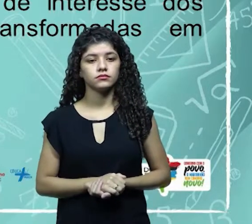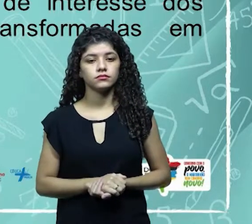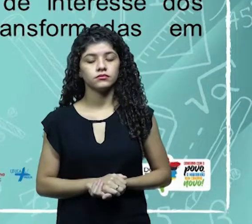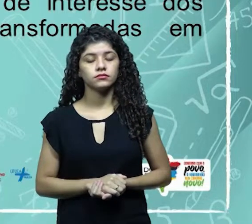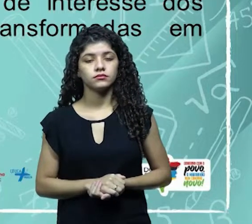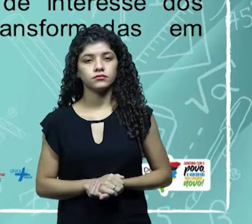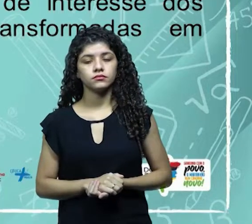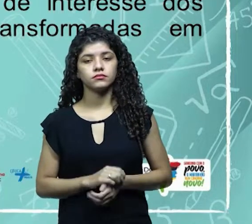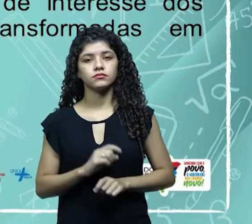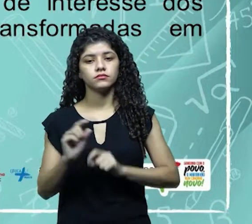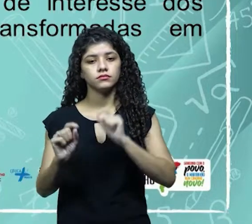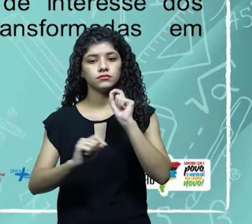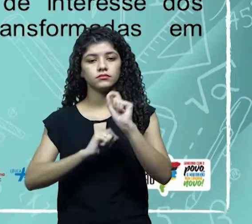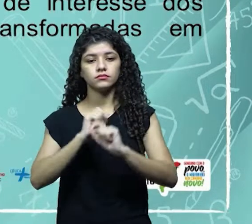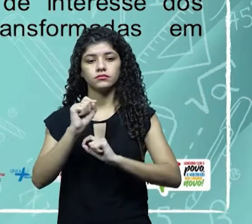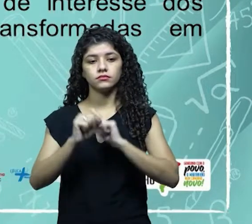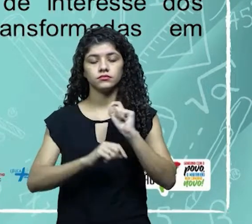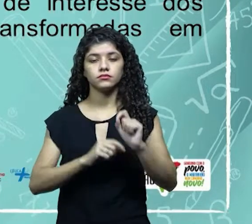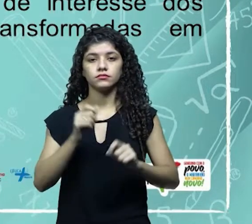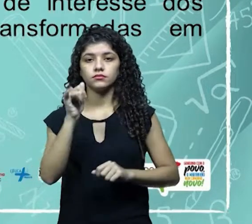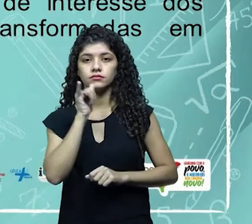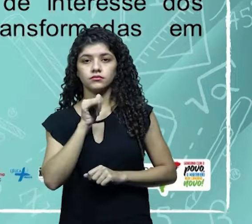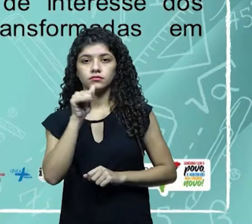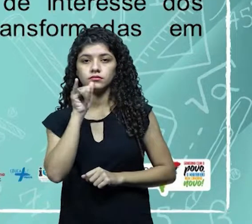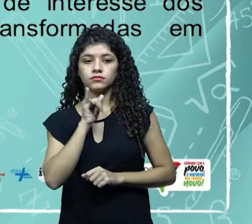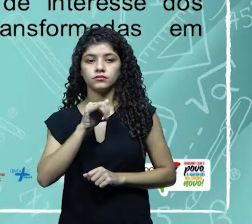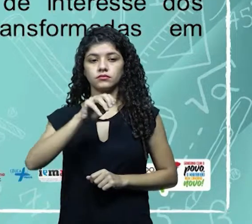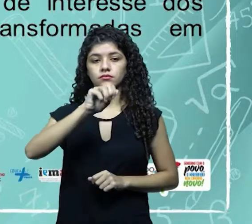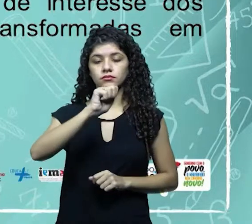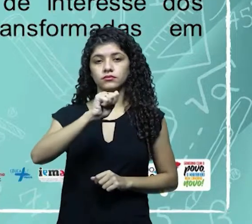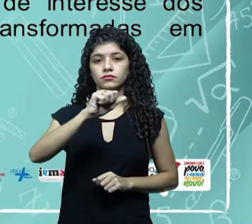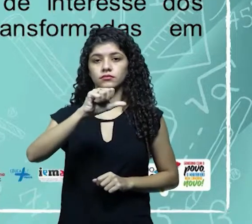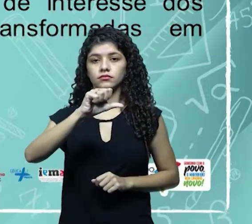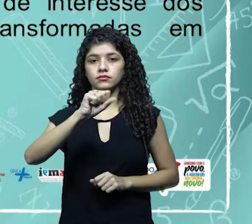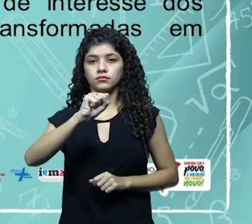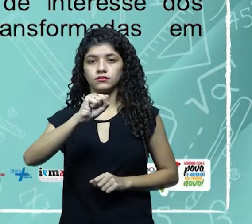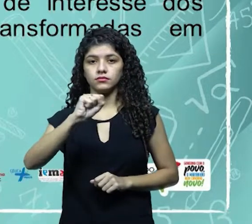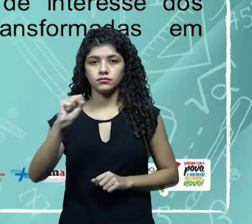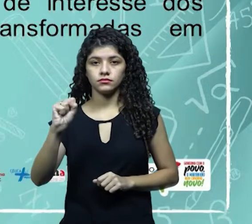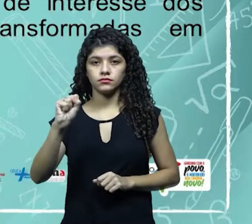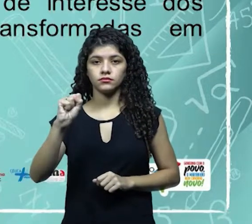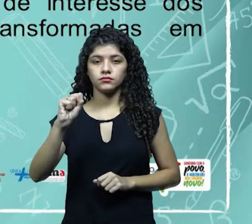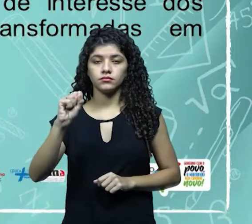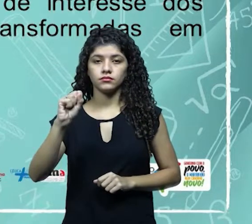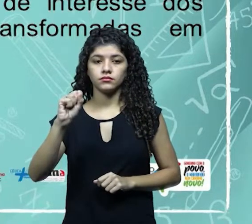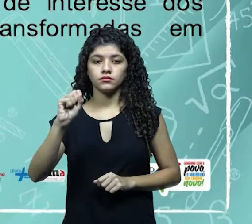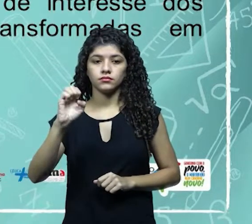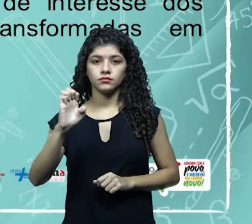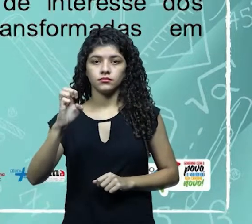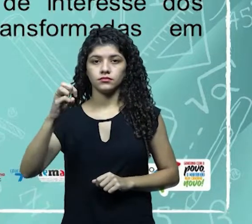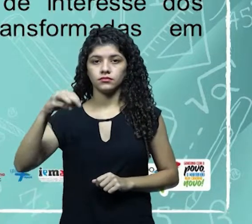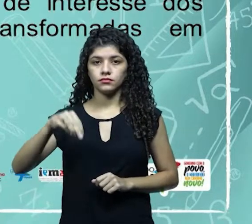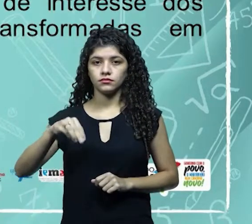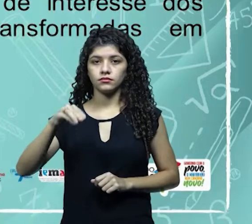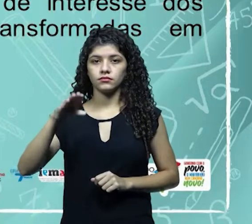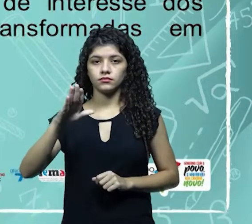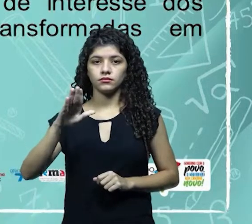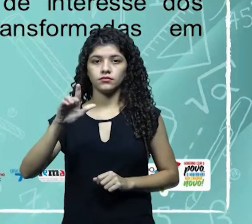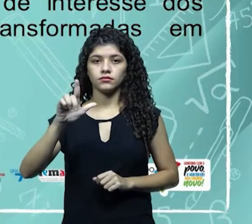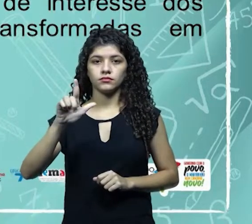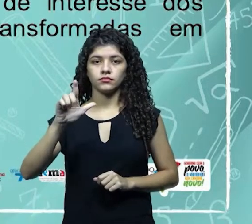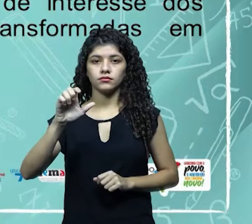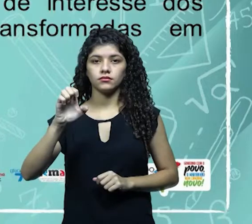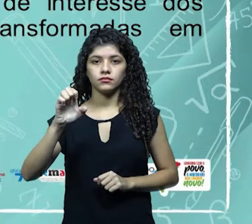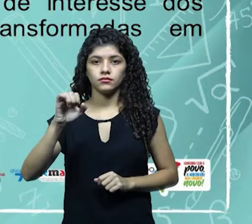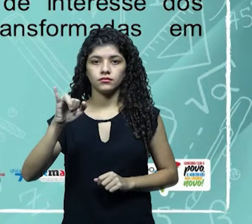Empresarial alguns exemplos né que que seria um evento Empresarial um exemplo clássico é uma